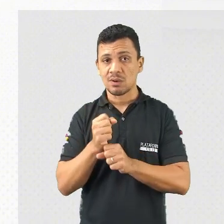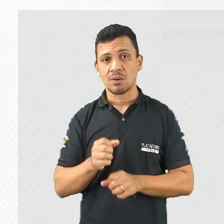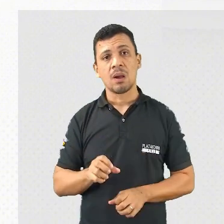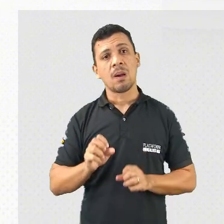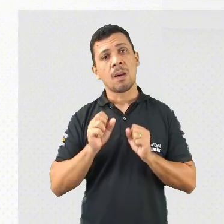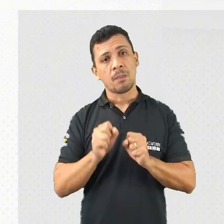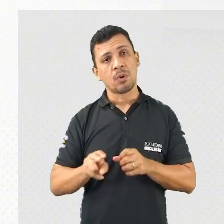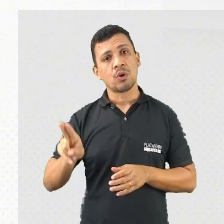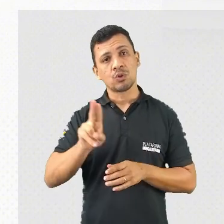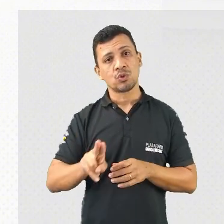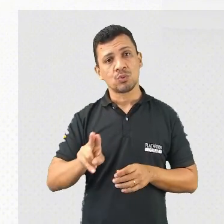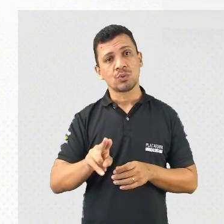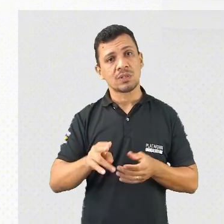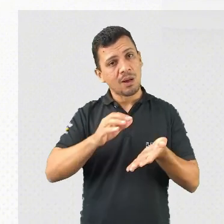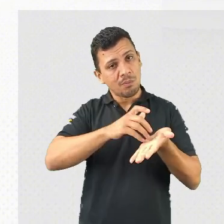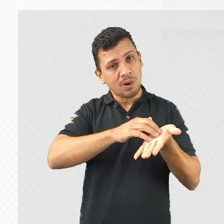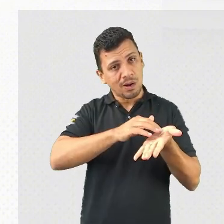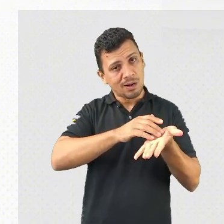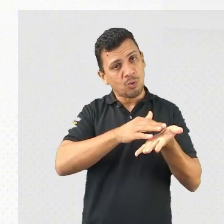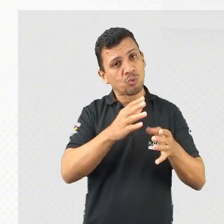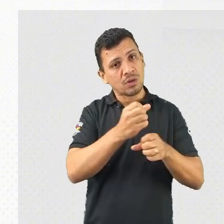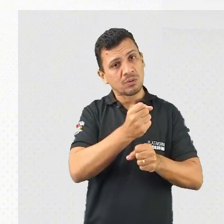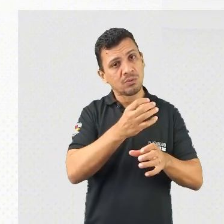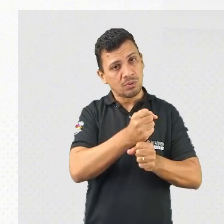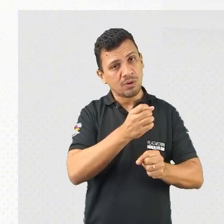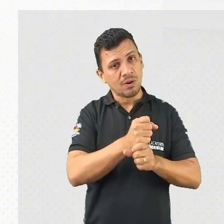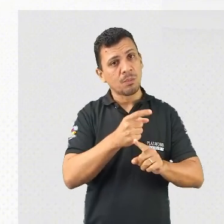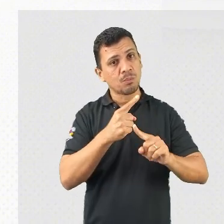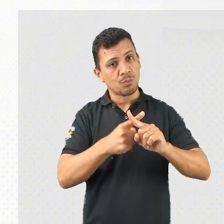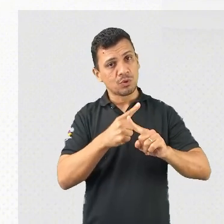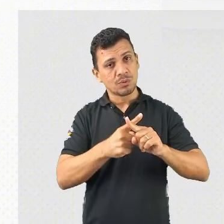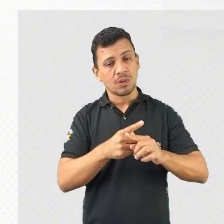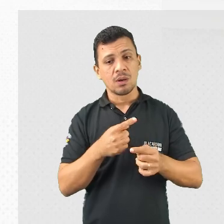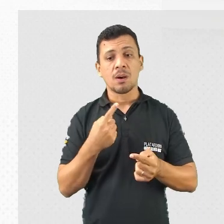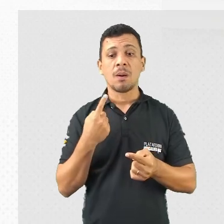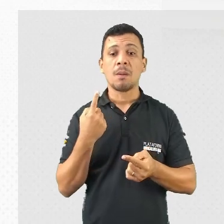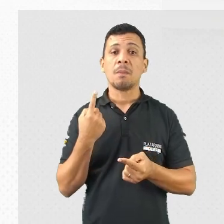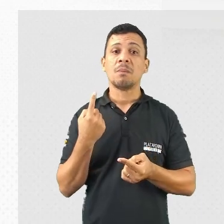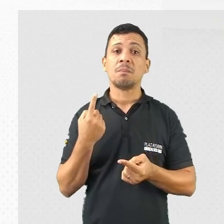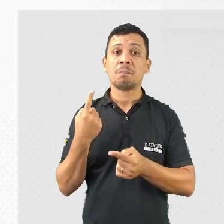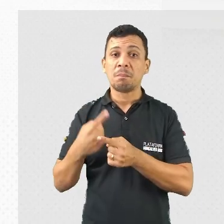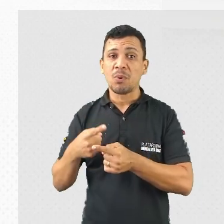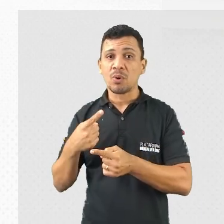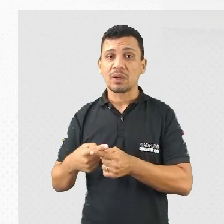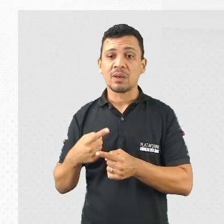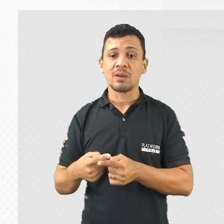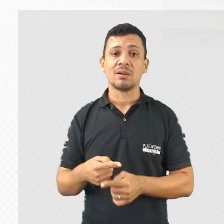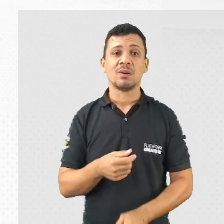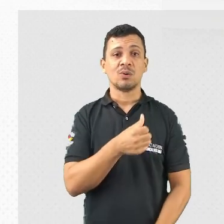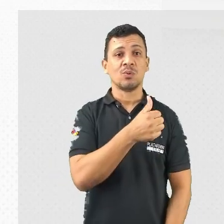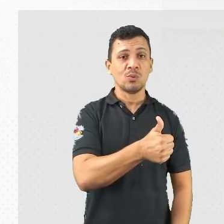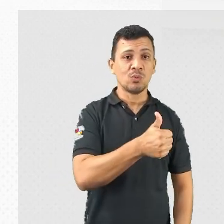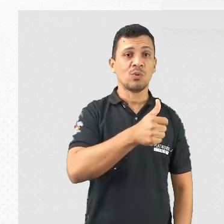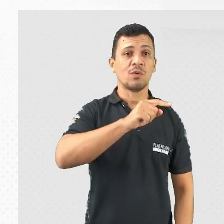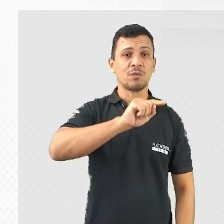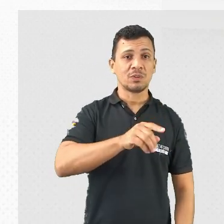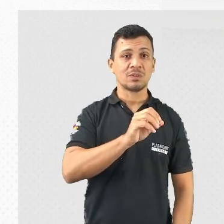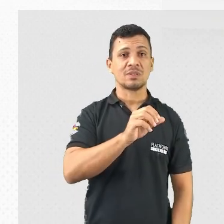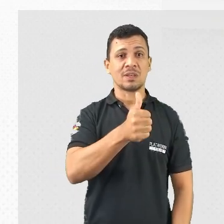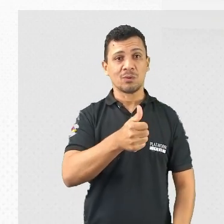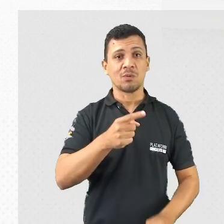né? Para você fazer essa multiplicação, porque 1,01 elevado a 24 é 1,01